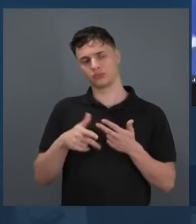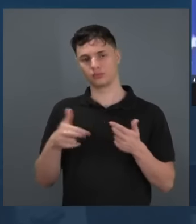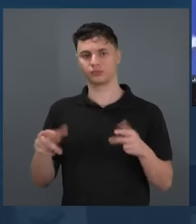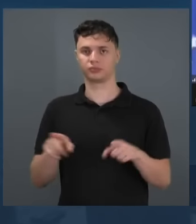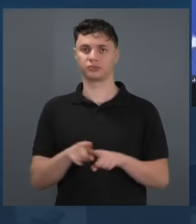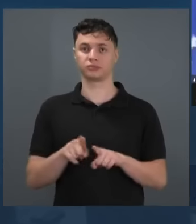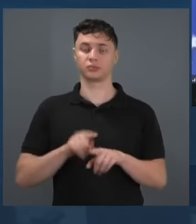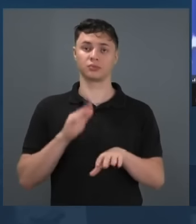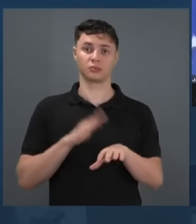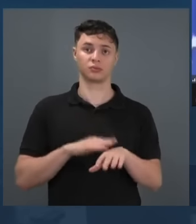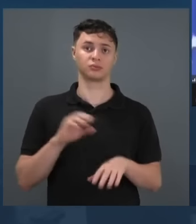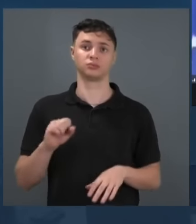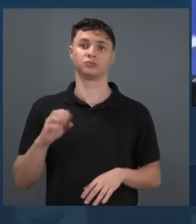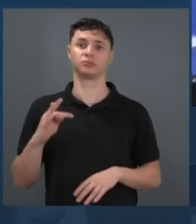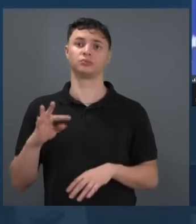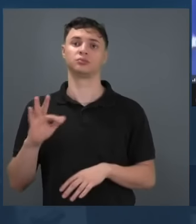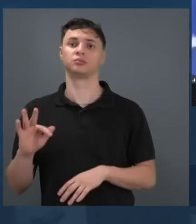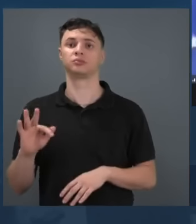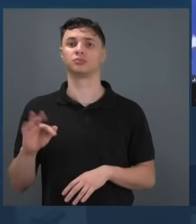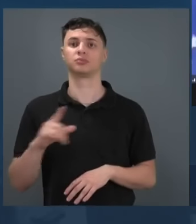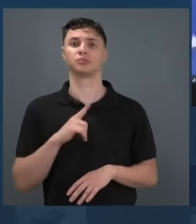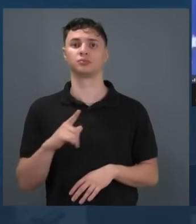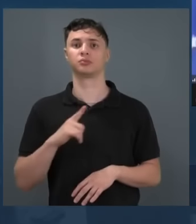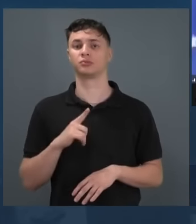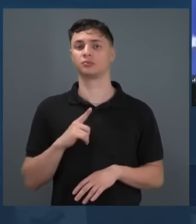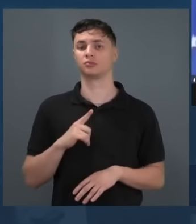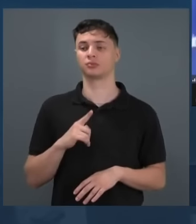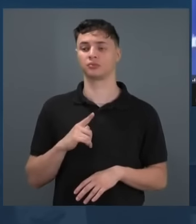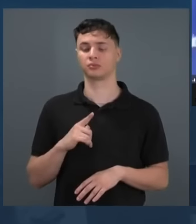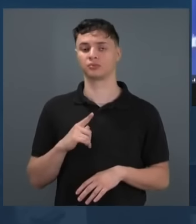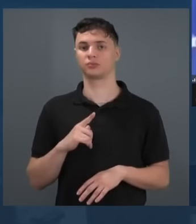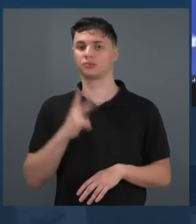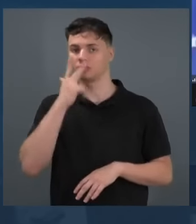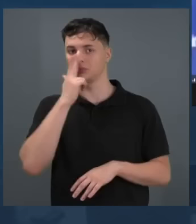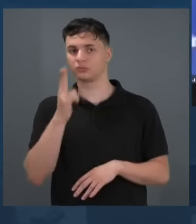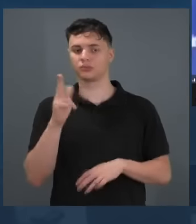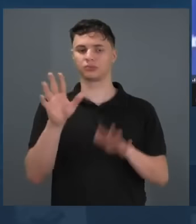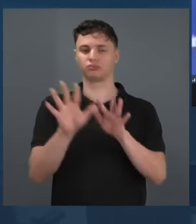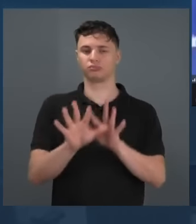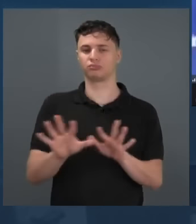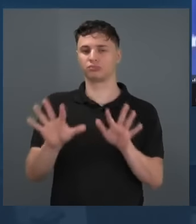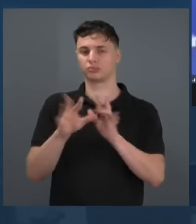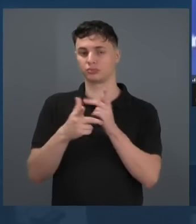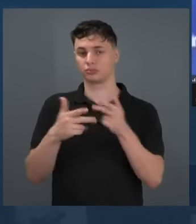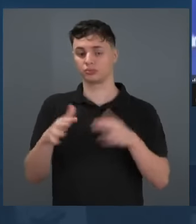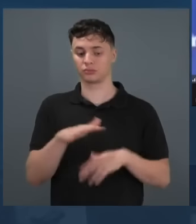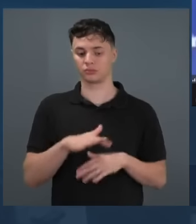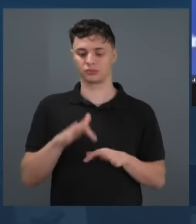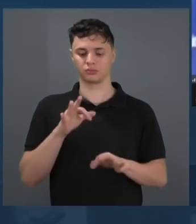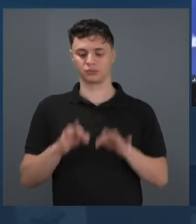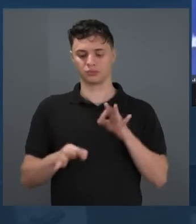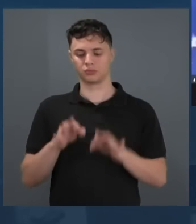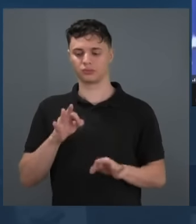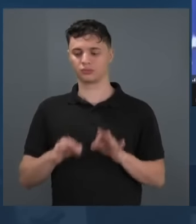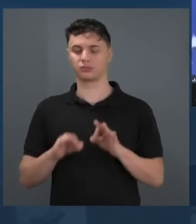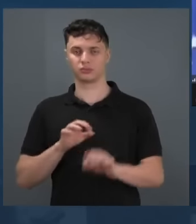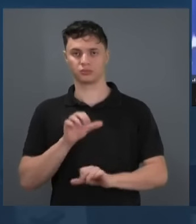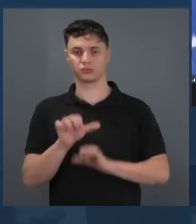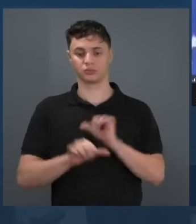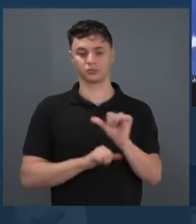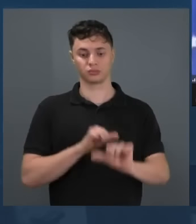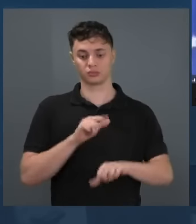quando o STF, num dos maiores malabarismos jurídicos já vistos, mudou em